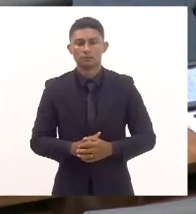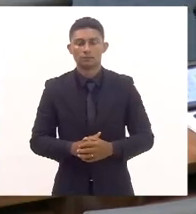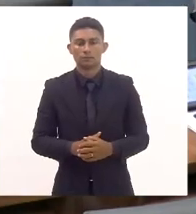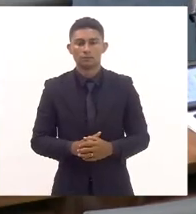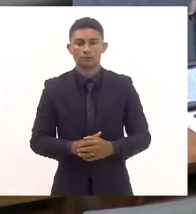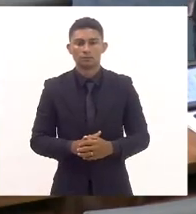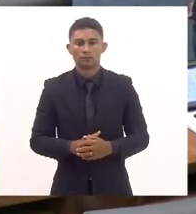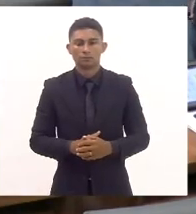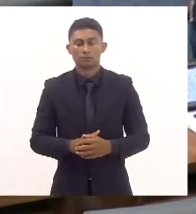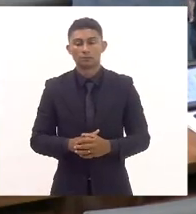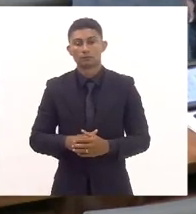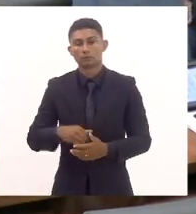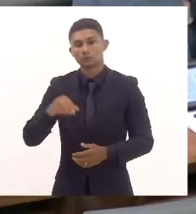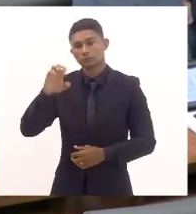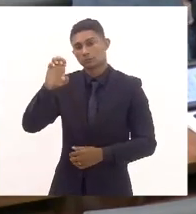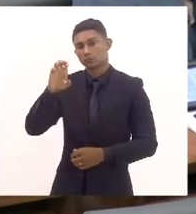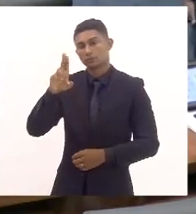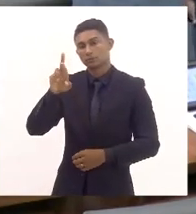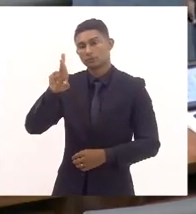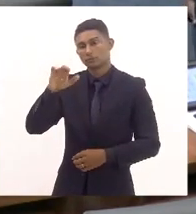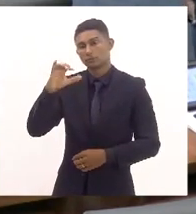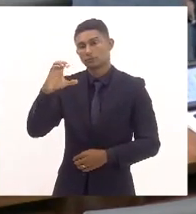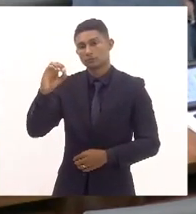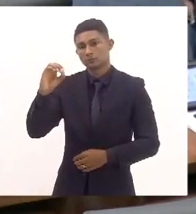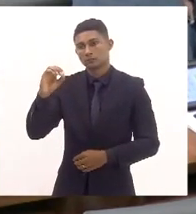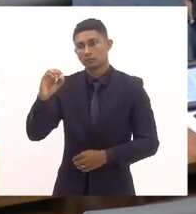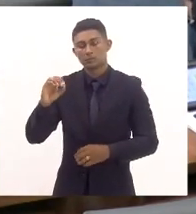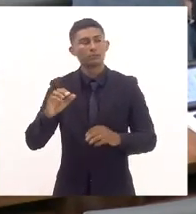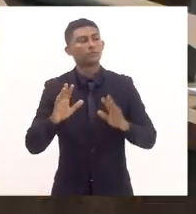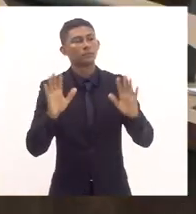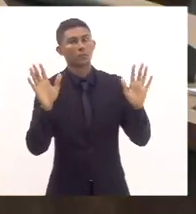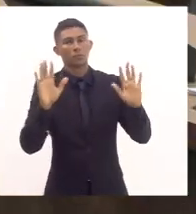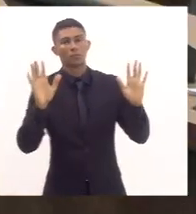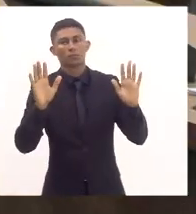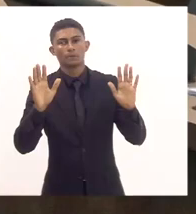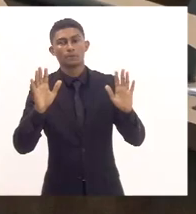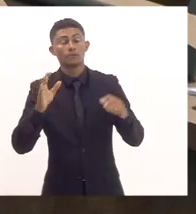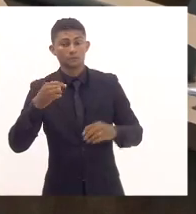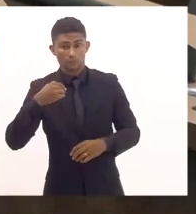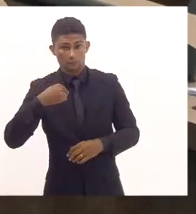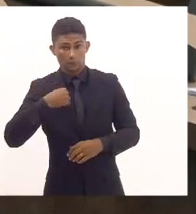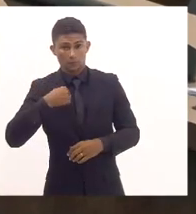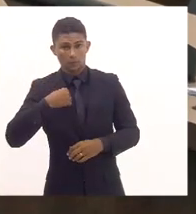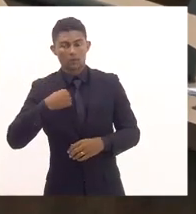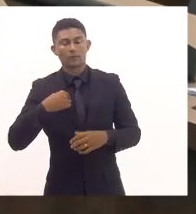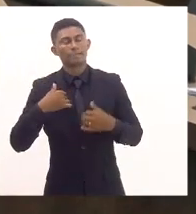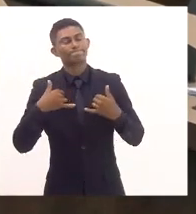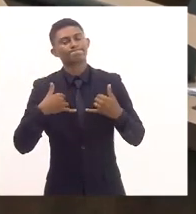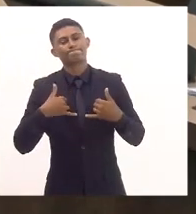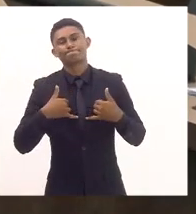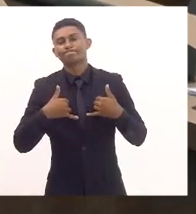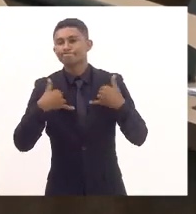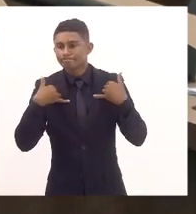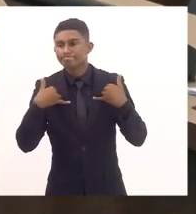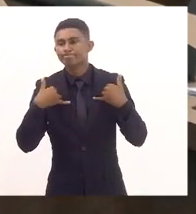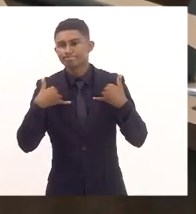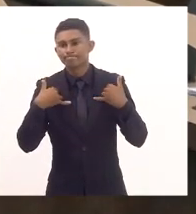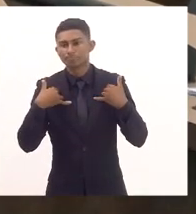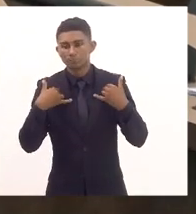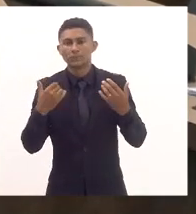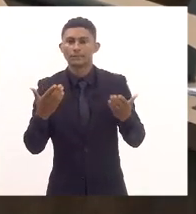o deputado Eurico Júnior já Ju Presidente eu tive a honra de poder